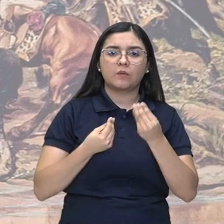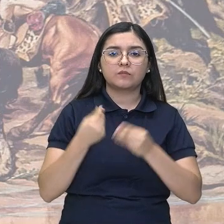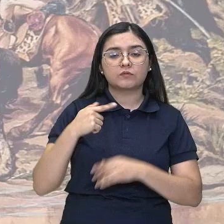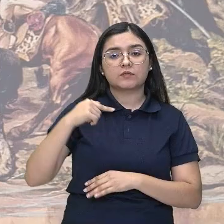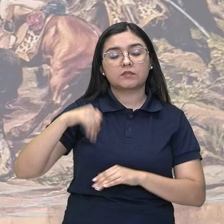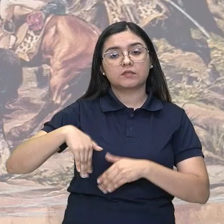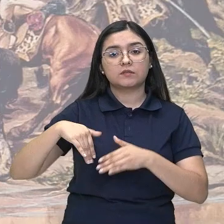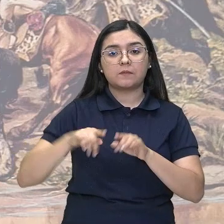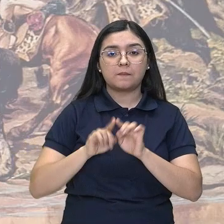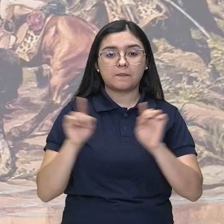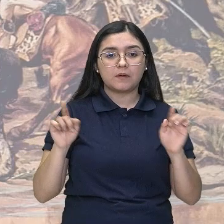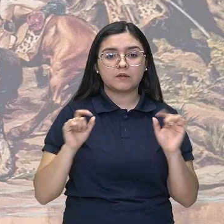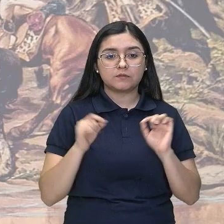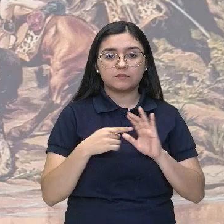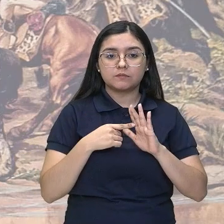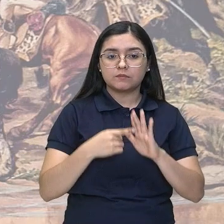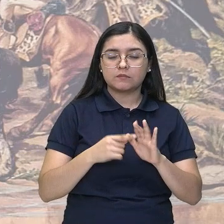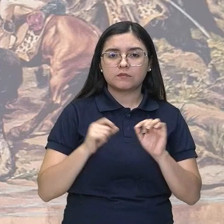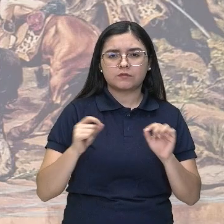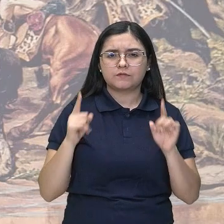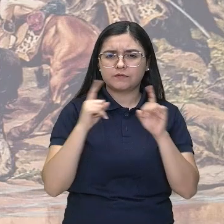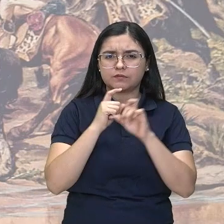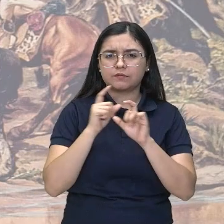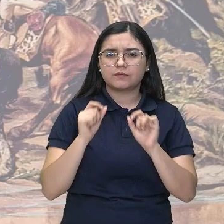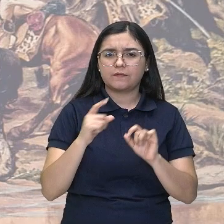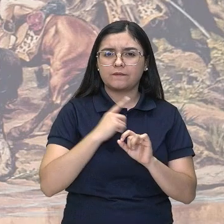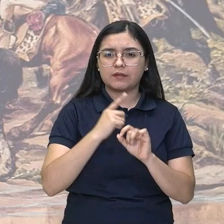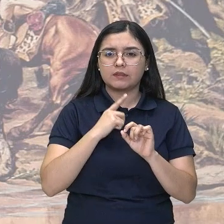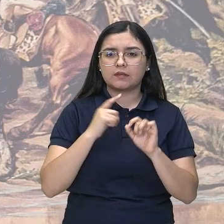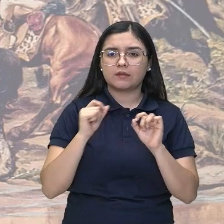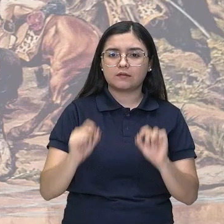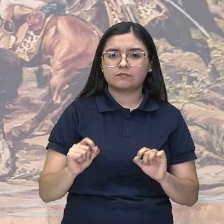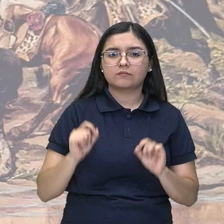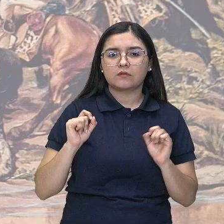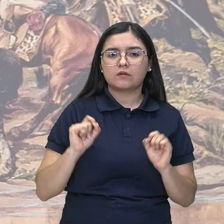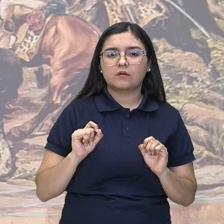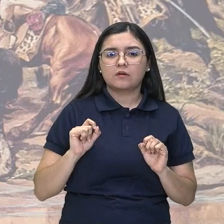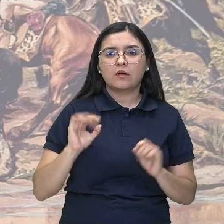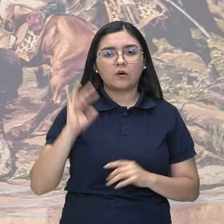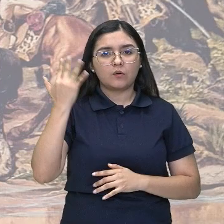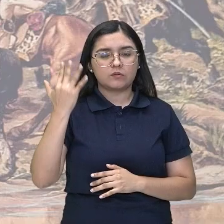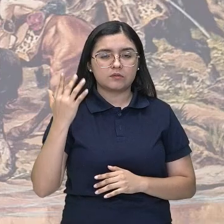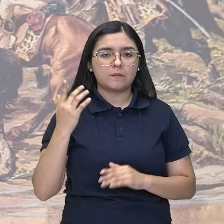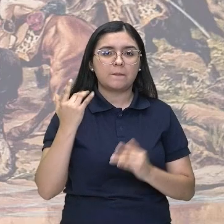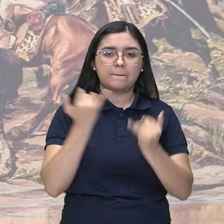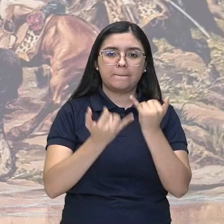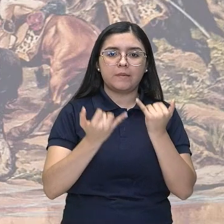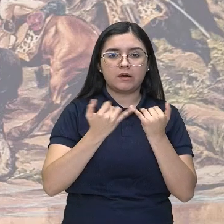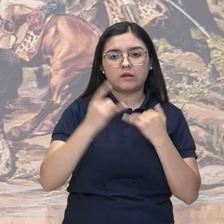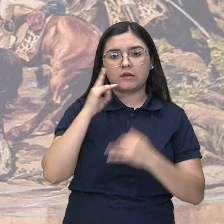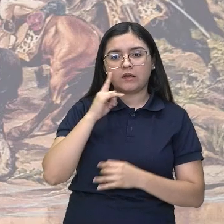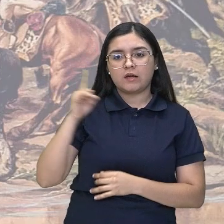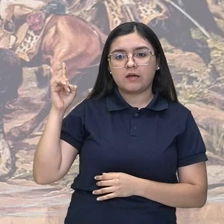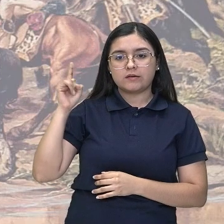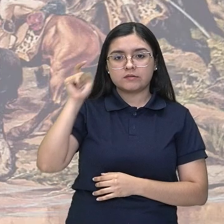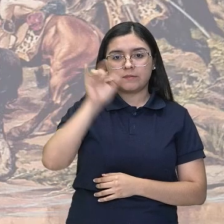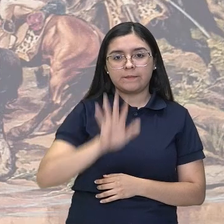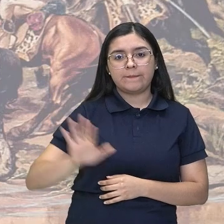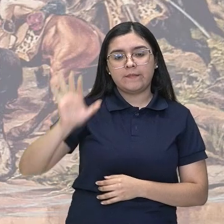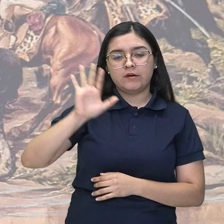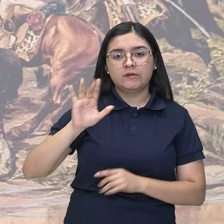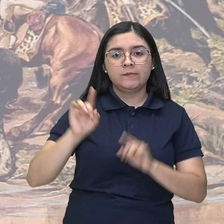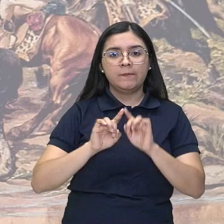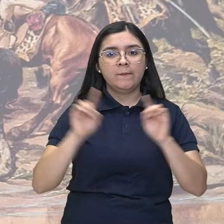mas de uma forma idealizada. Dificilmente nós temos uma cena que se assemelha naquele momento a esse quadro, mas o quadro